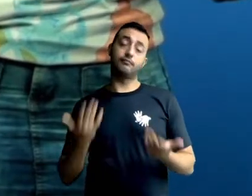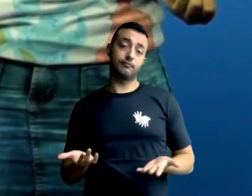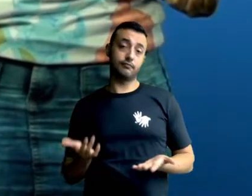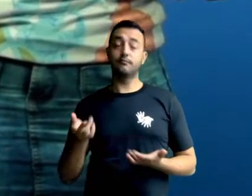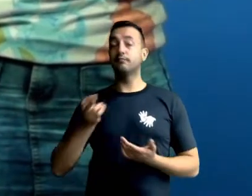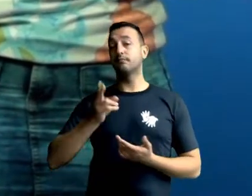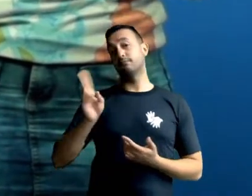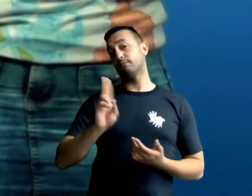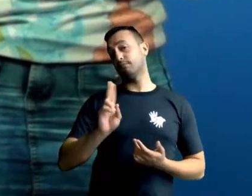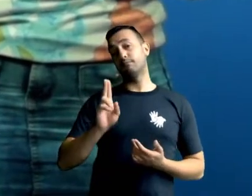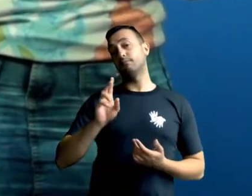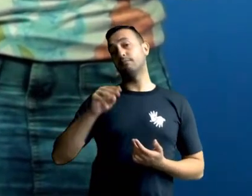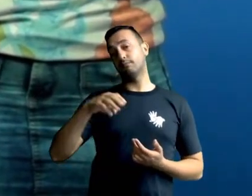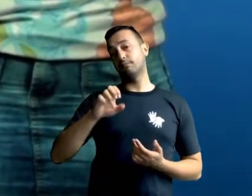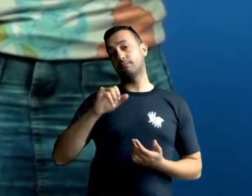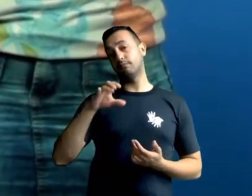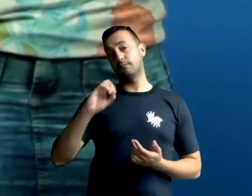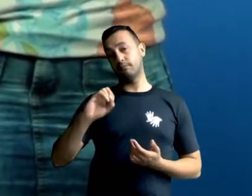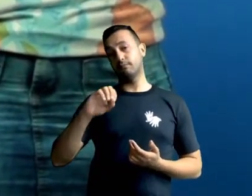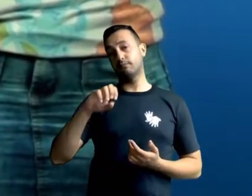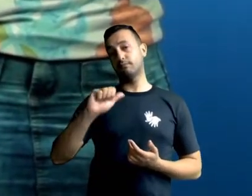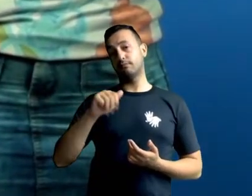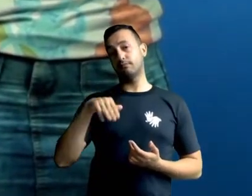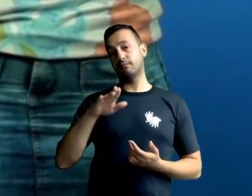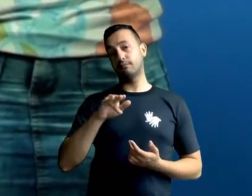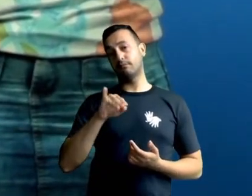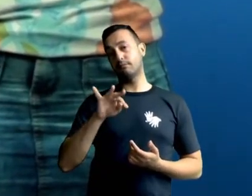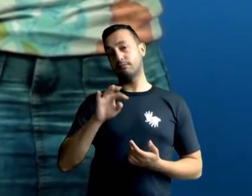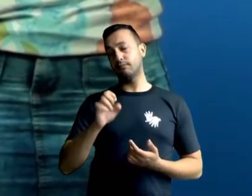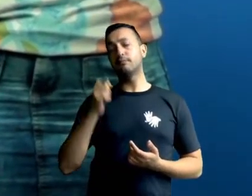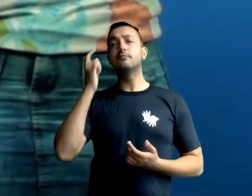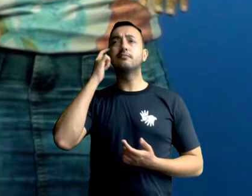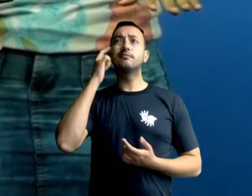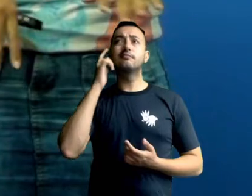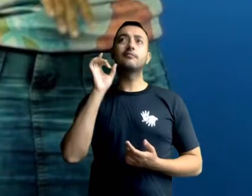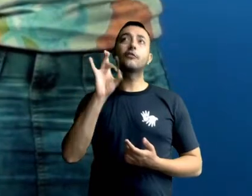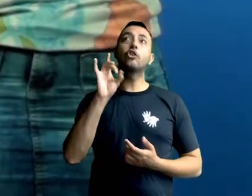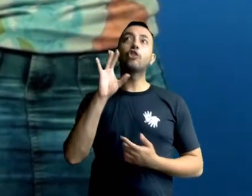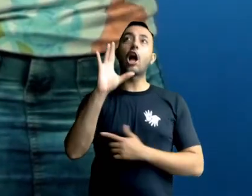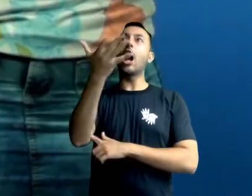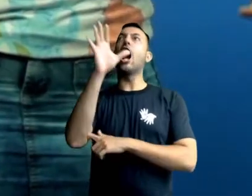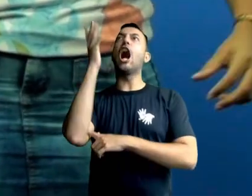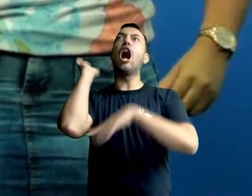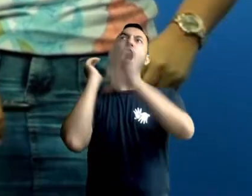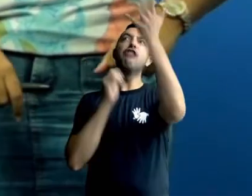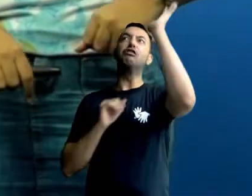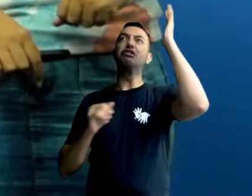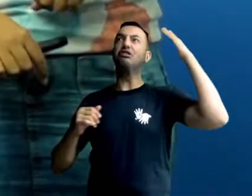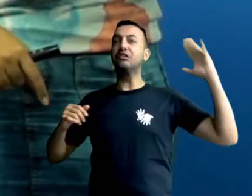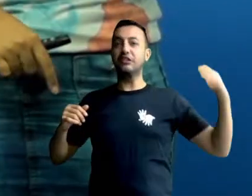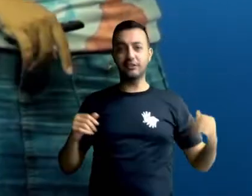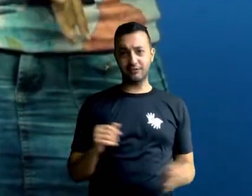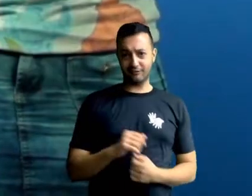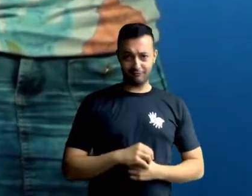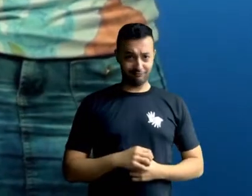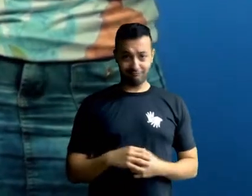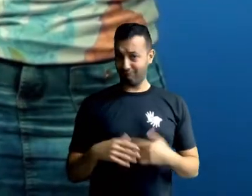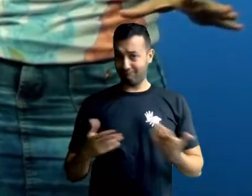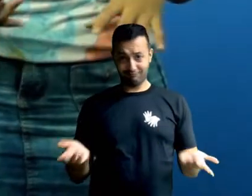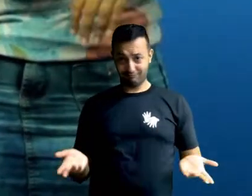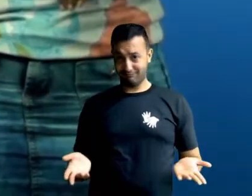estão, é chamado de meio ambiente. Tá? Porque quando a gente fala de meio ambiente, a gente pensa que é só uma floresta,